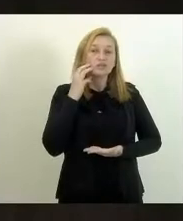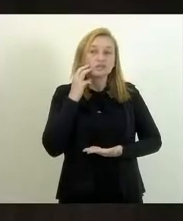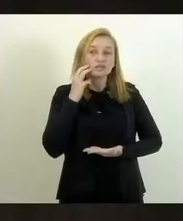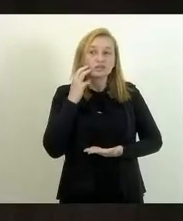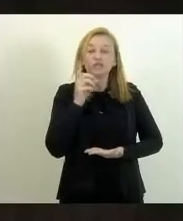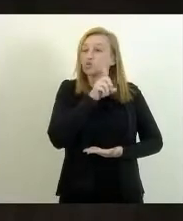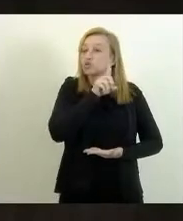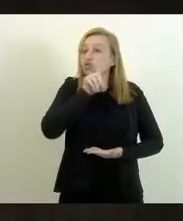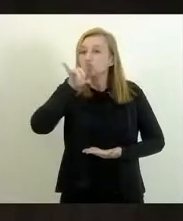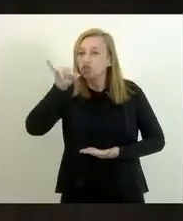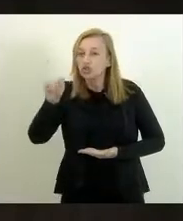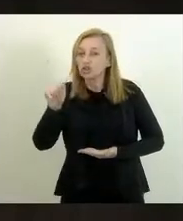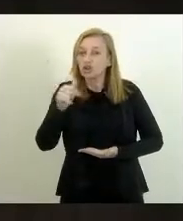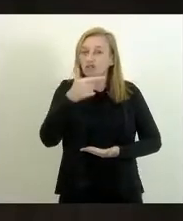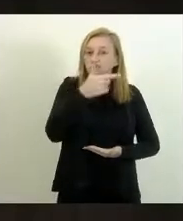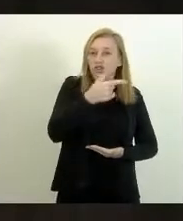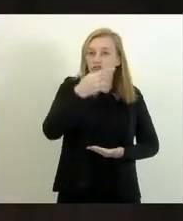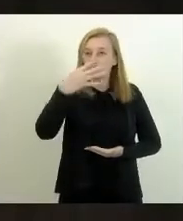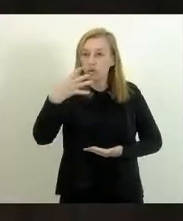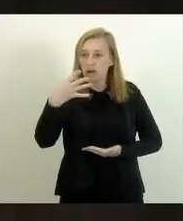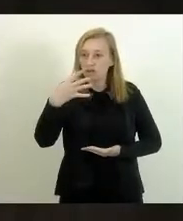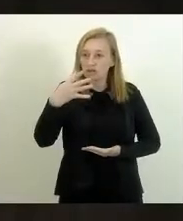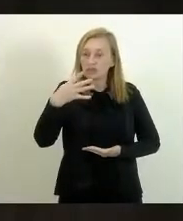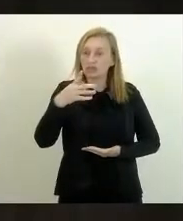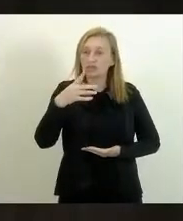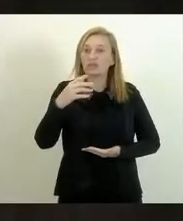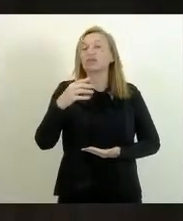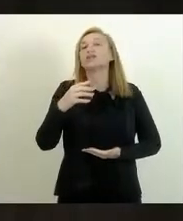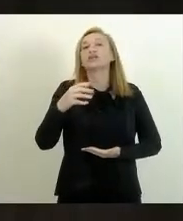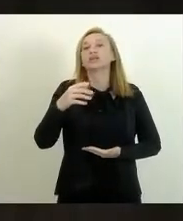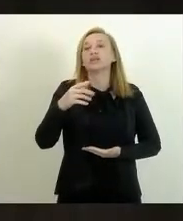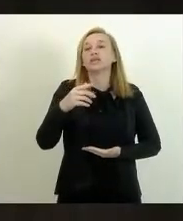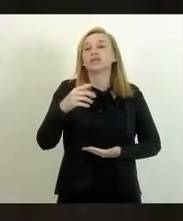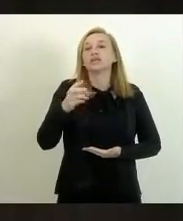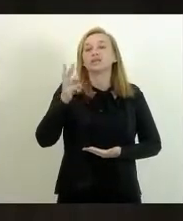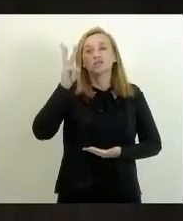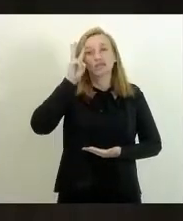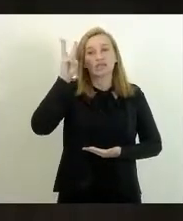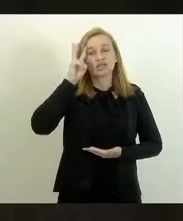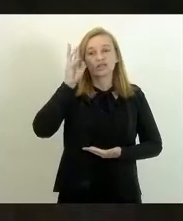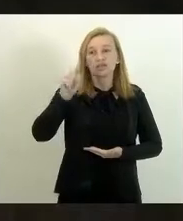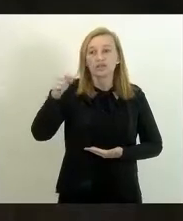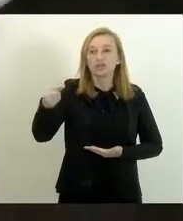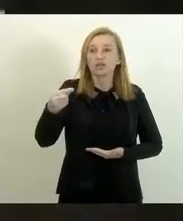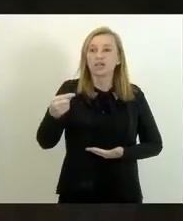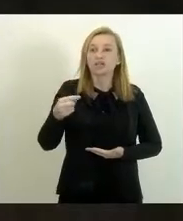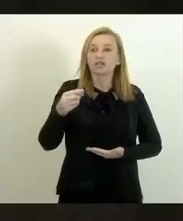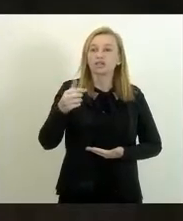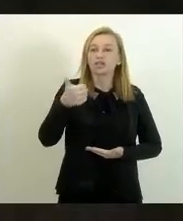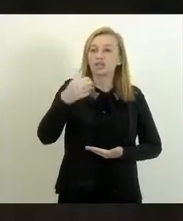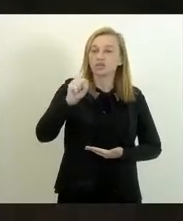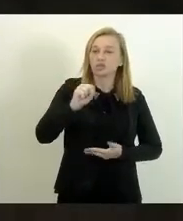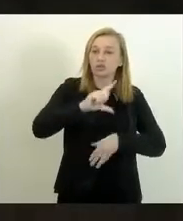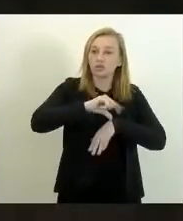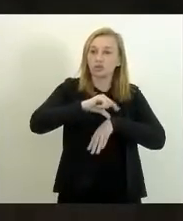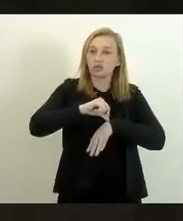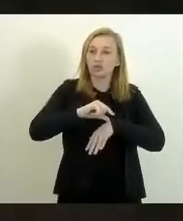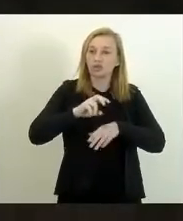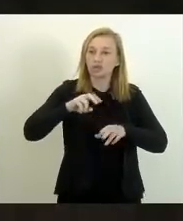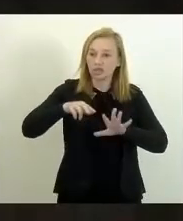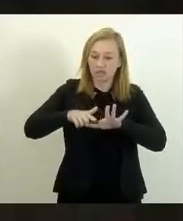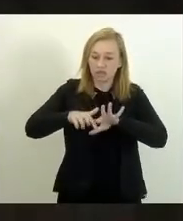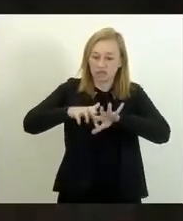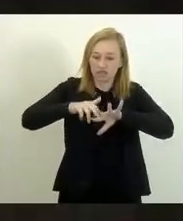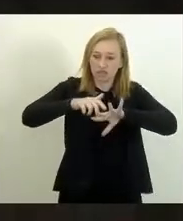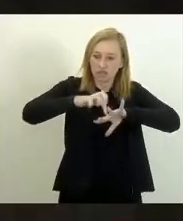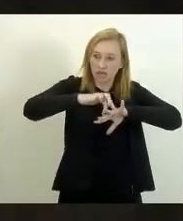no dia 24, terça-feira próxima, às 18 horas, estarem aí nas escadarias da